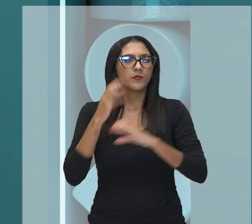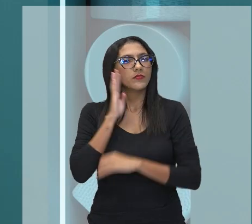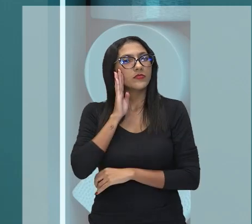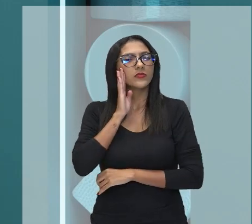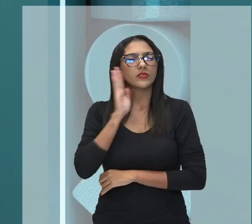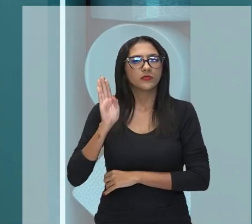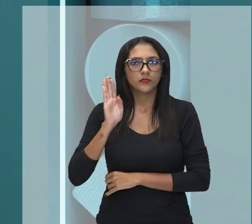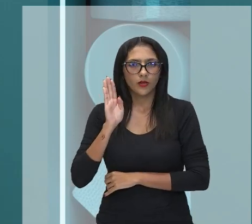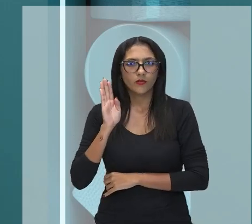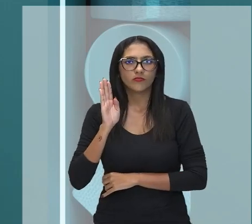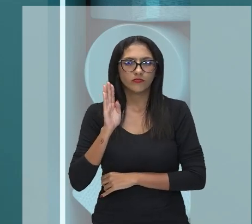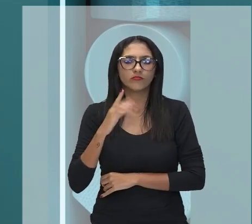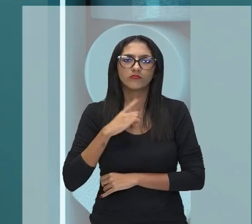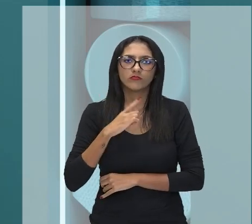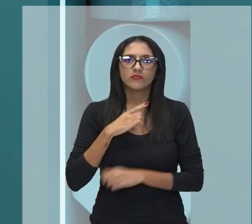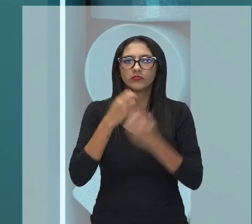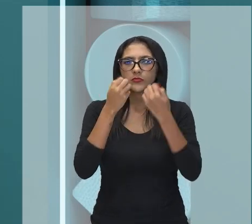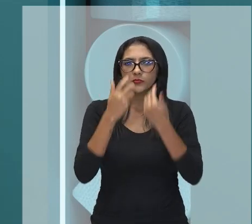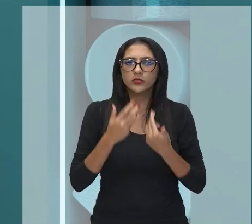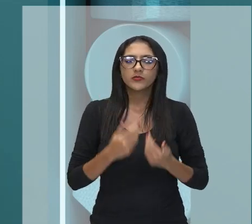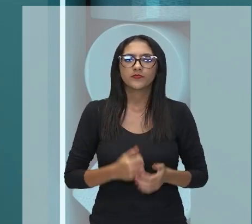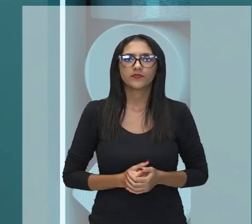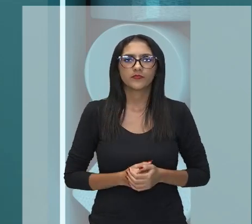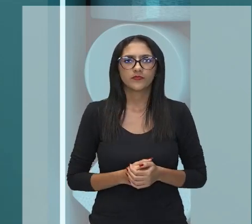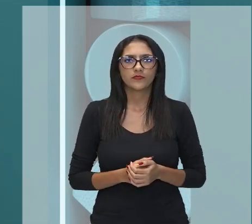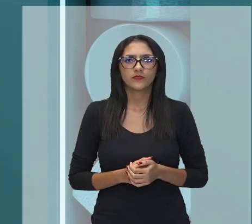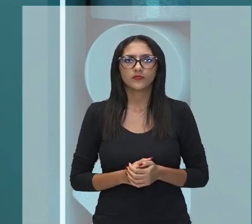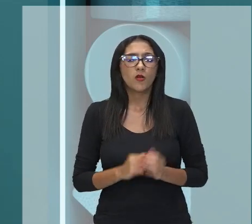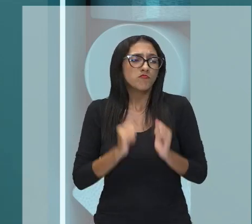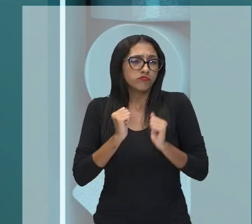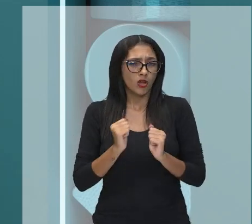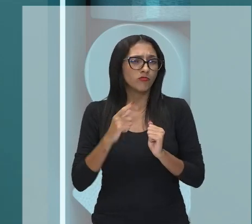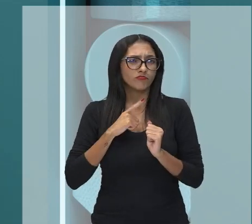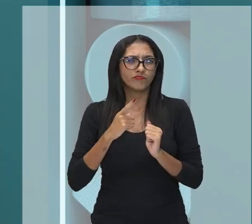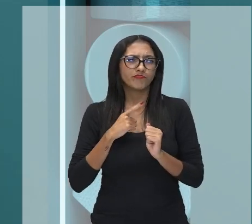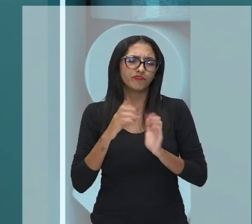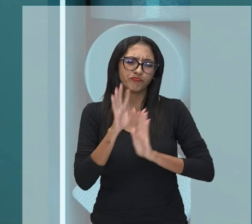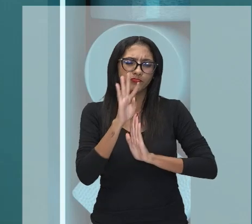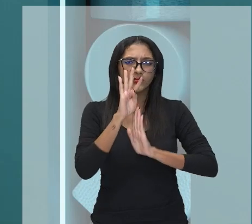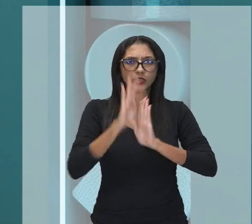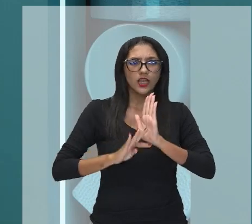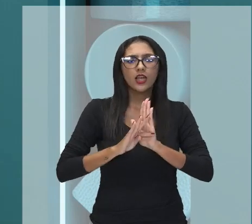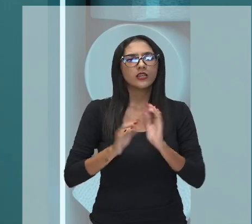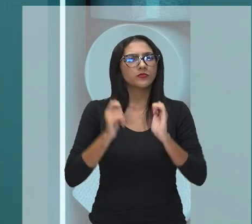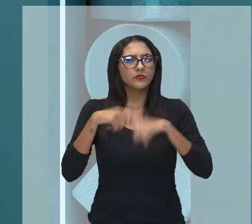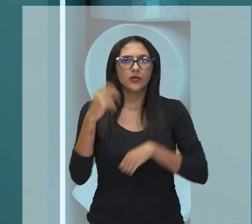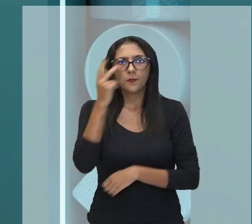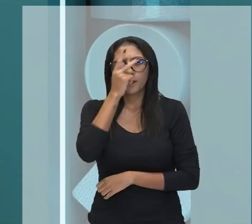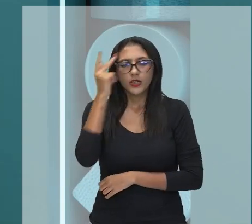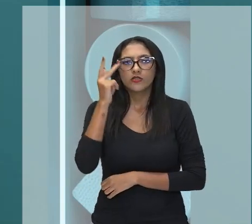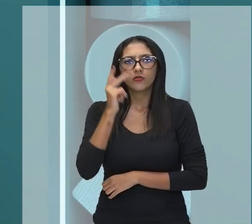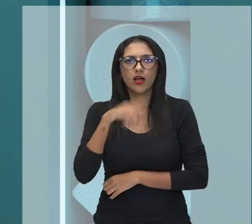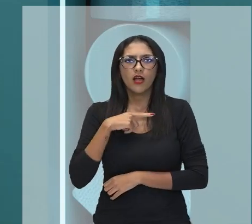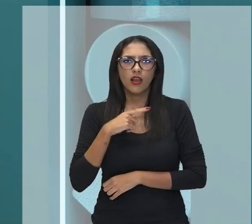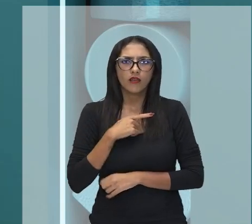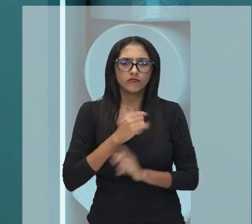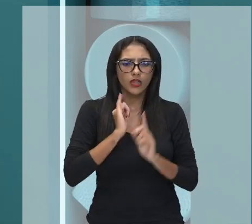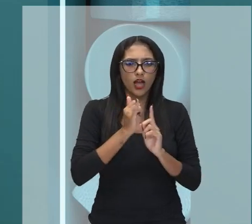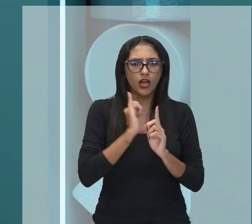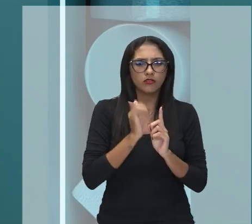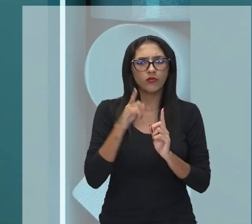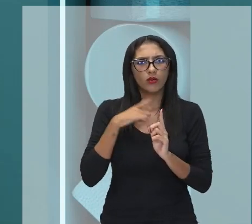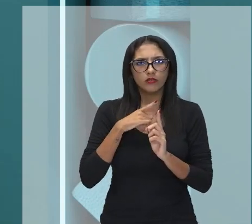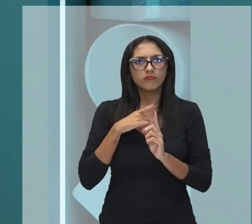personagem disse. Pode ser até um texto que o narrador se sobressai aí neste